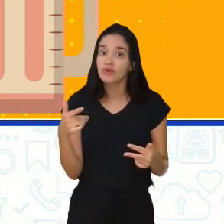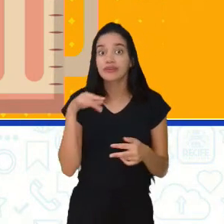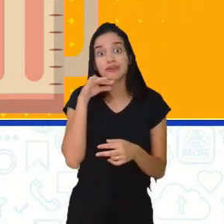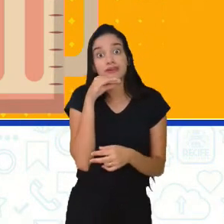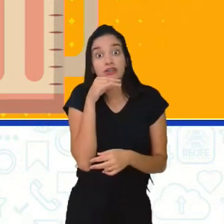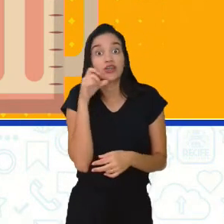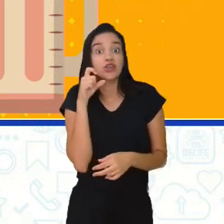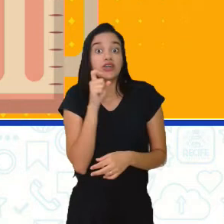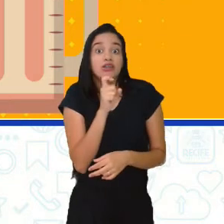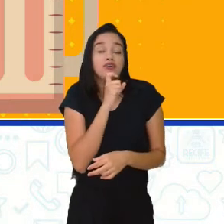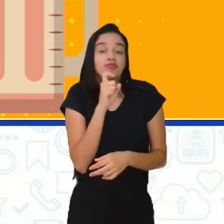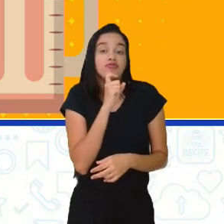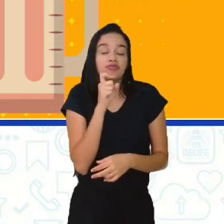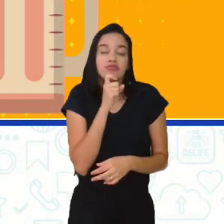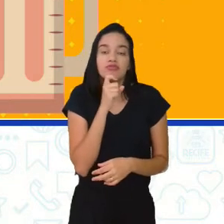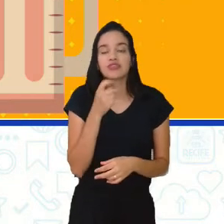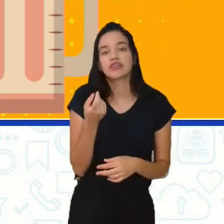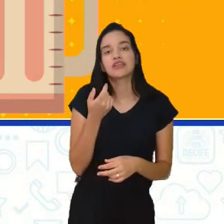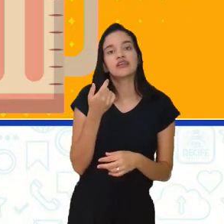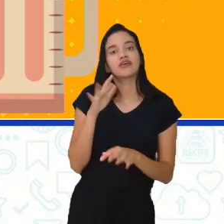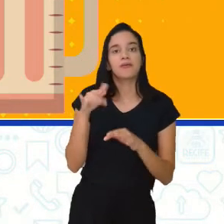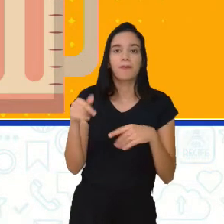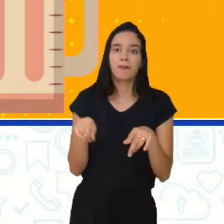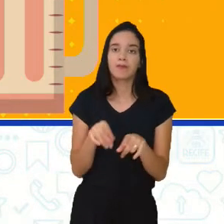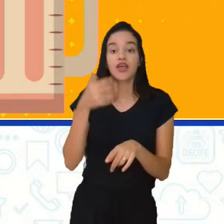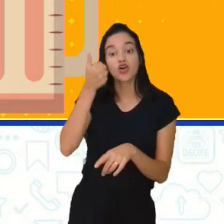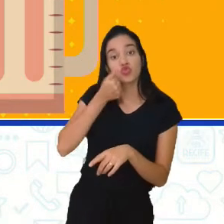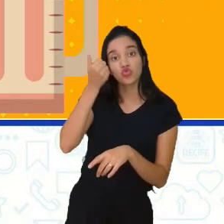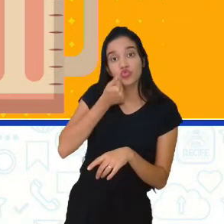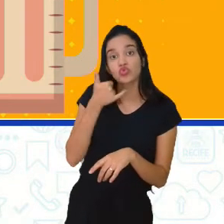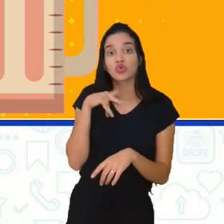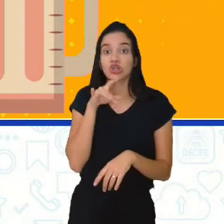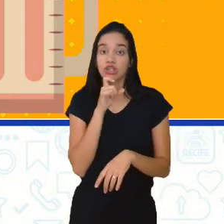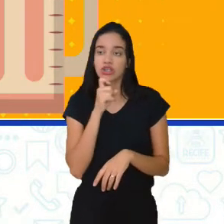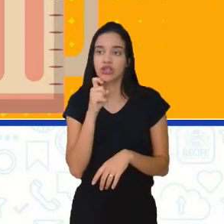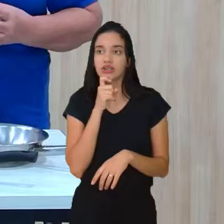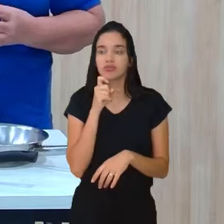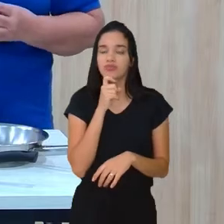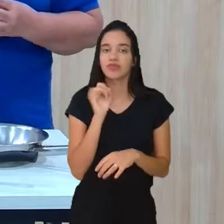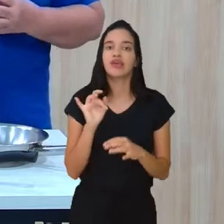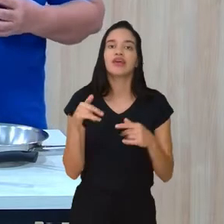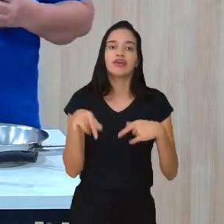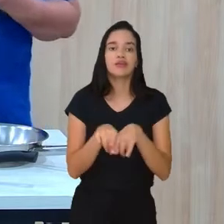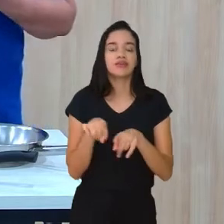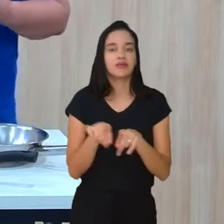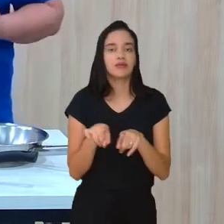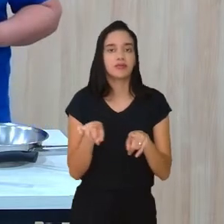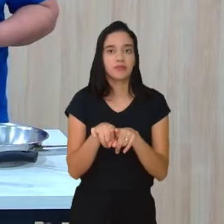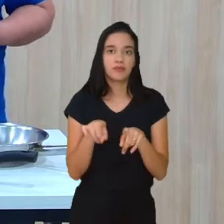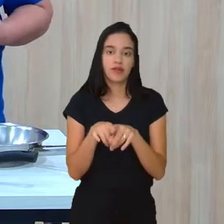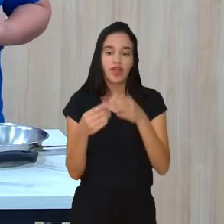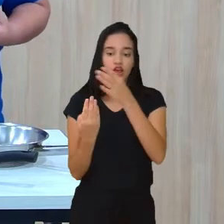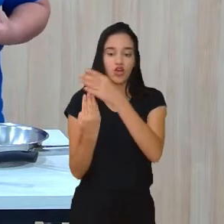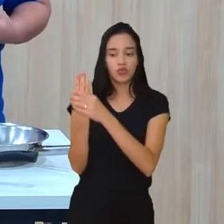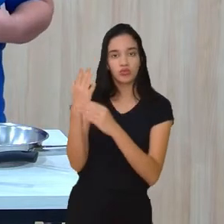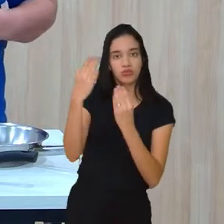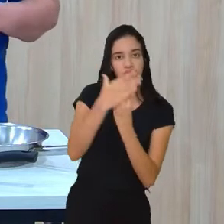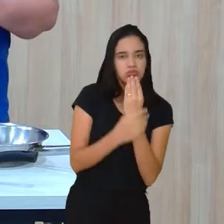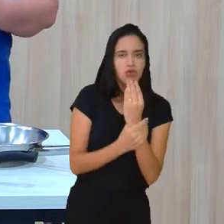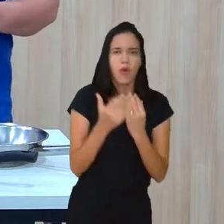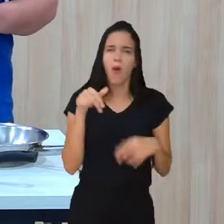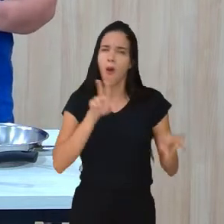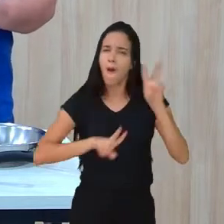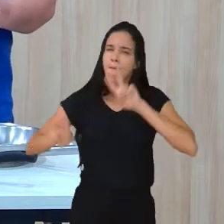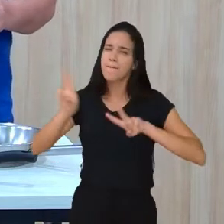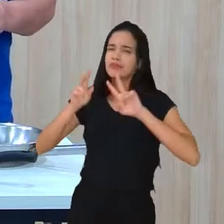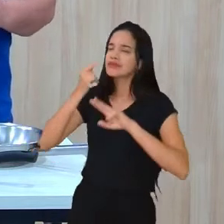suco bem geladinho. E as luvas que muitas vezes são utilizadas lá na cozinha. Então, observando aí essa tela, será